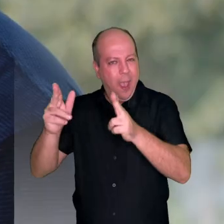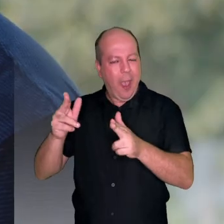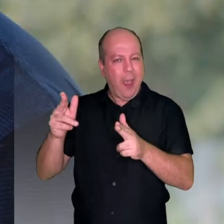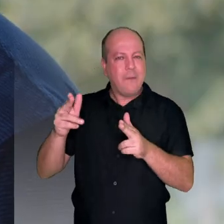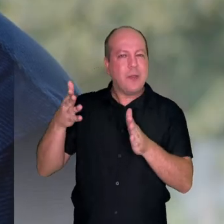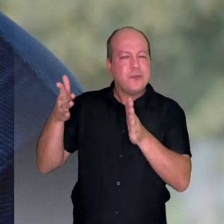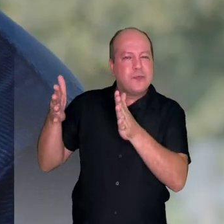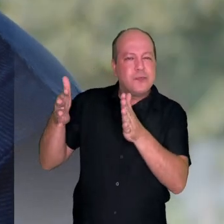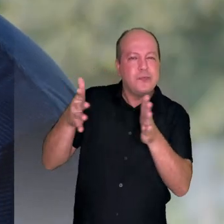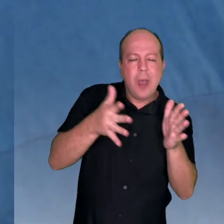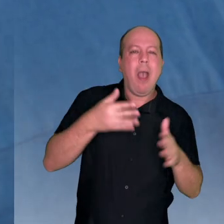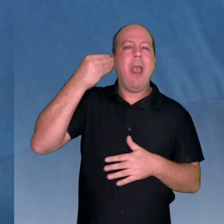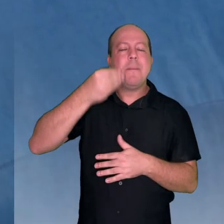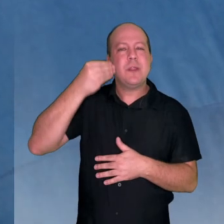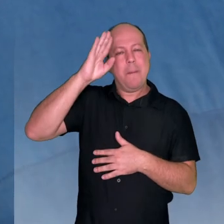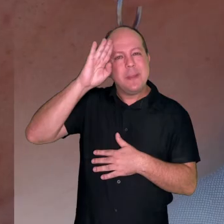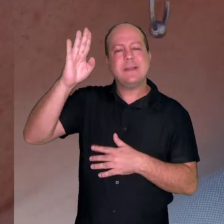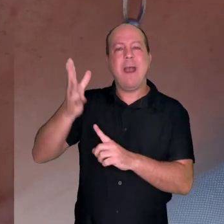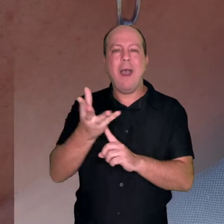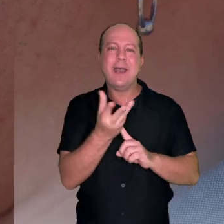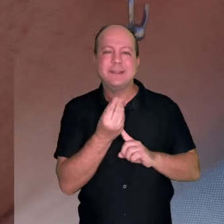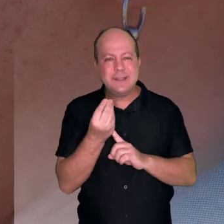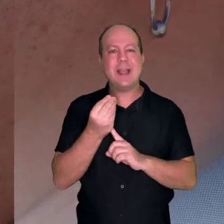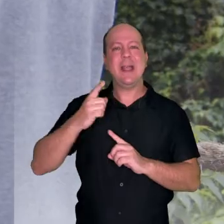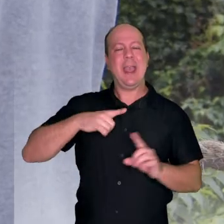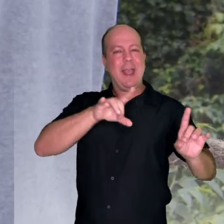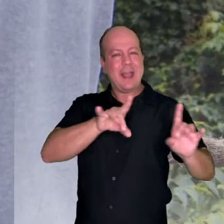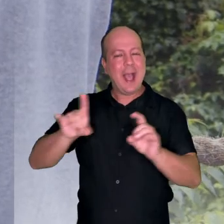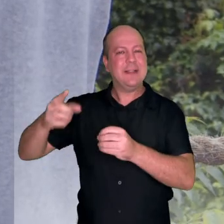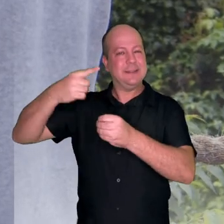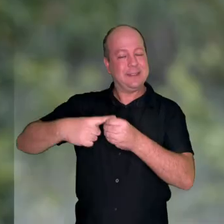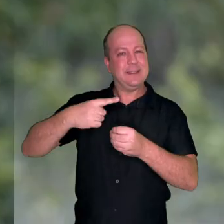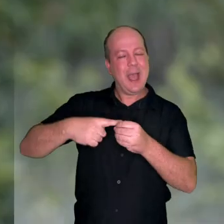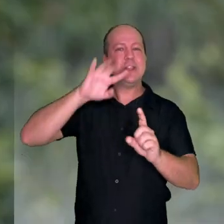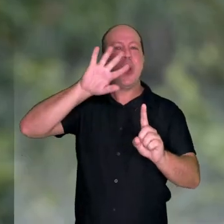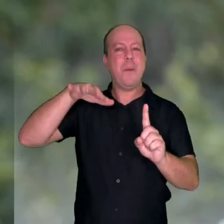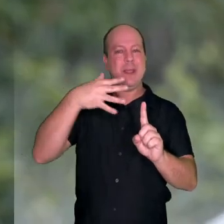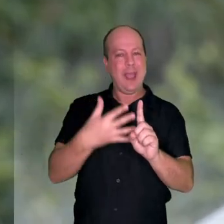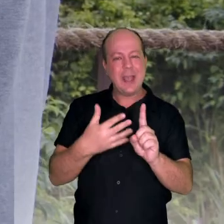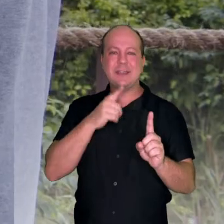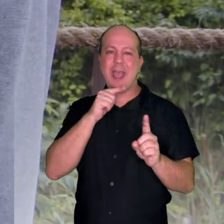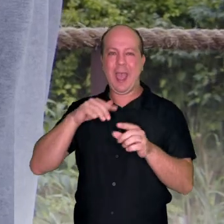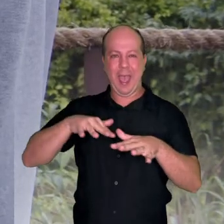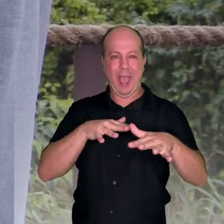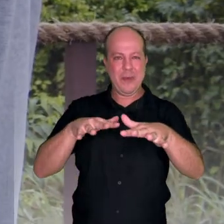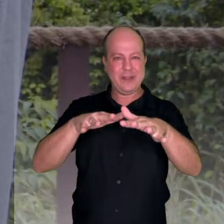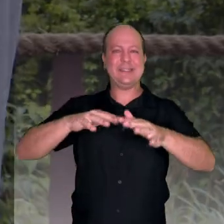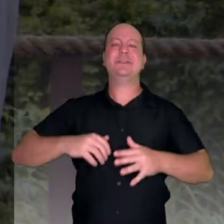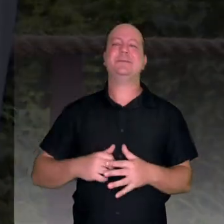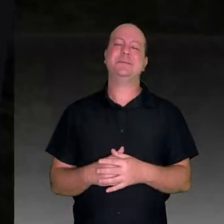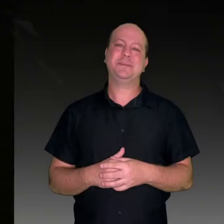você faz um passeio pelo repertório dos principais artistas que levaram para cada cidade uma homenagem às suas